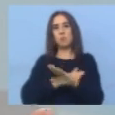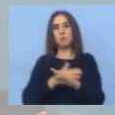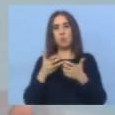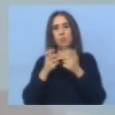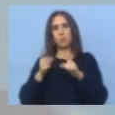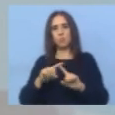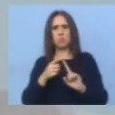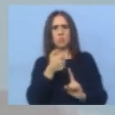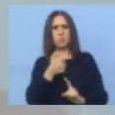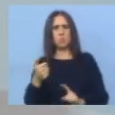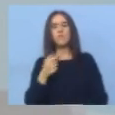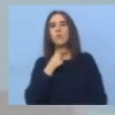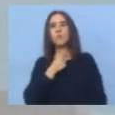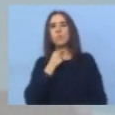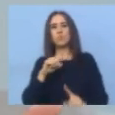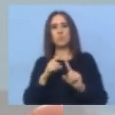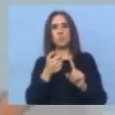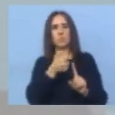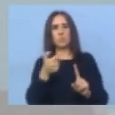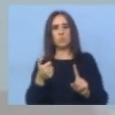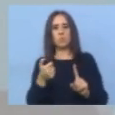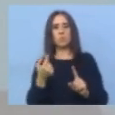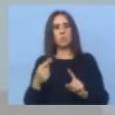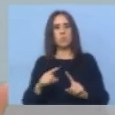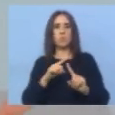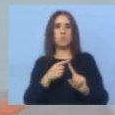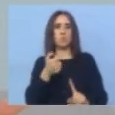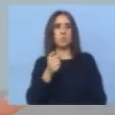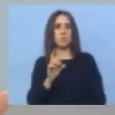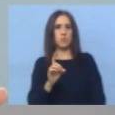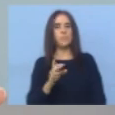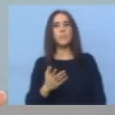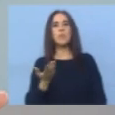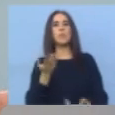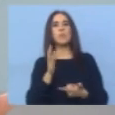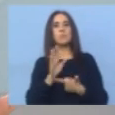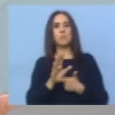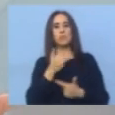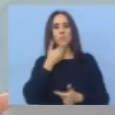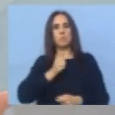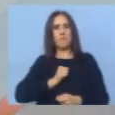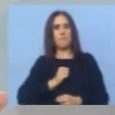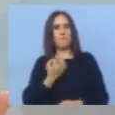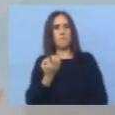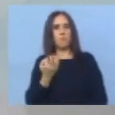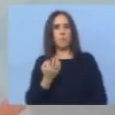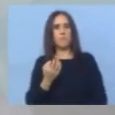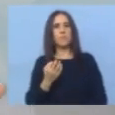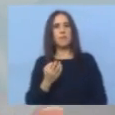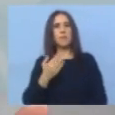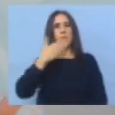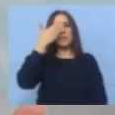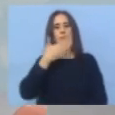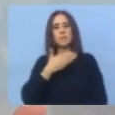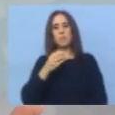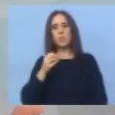55, portanto em agosto de 55, e a independência foi em 56, e, por exemplo, uma experiência que eu vivi foi 101 dias de oração